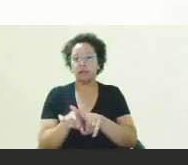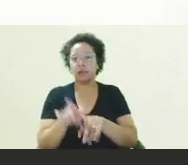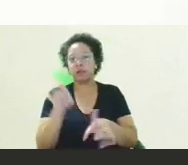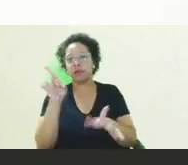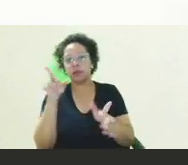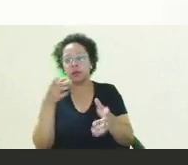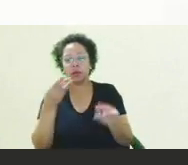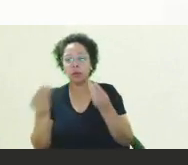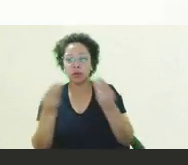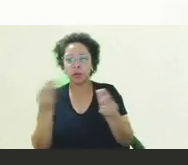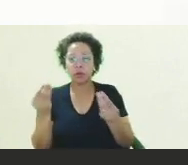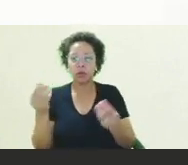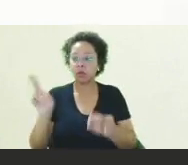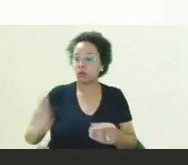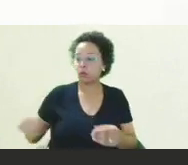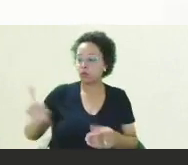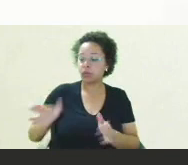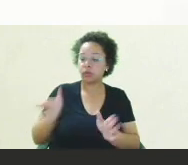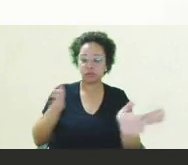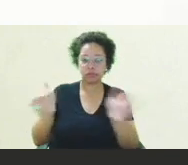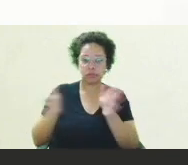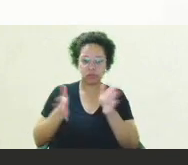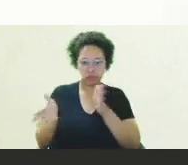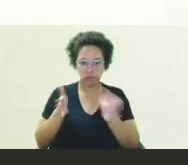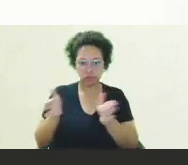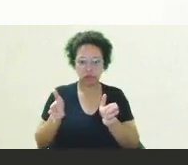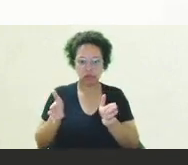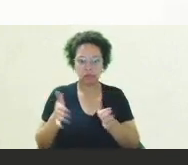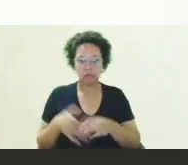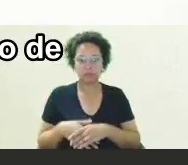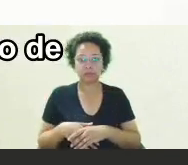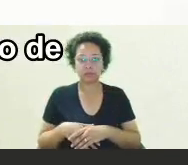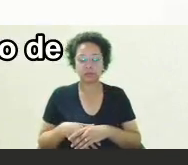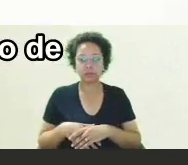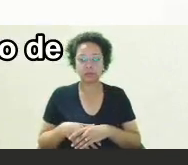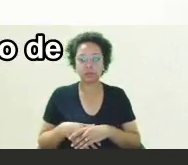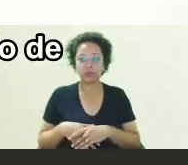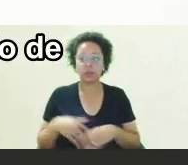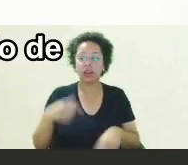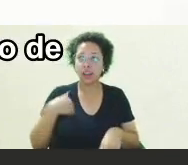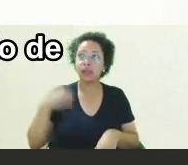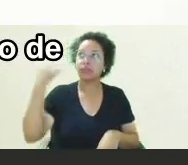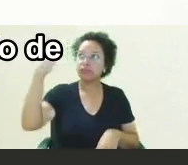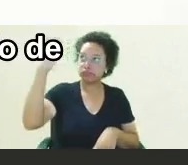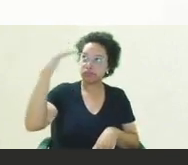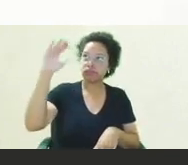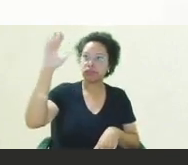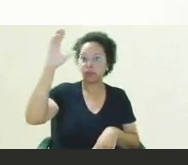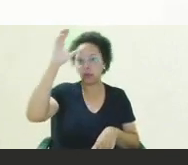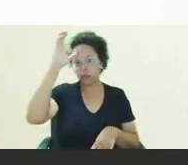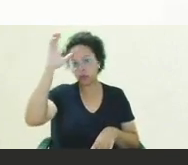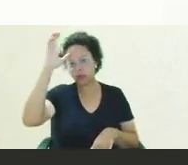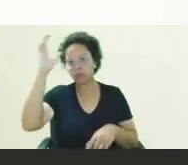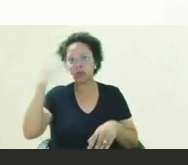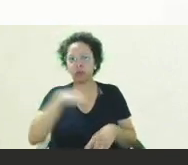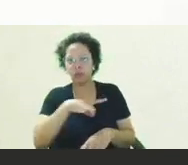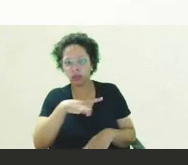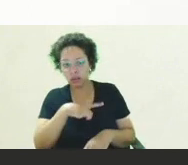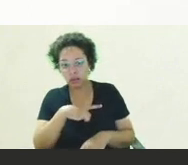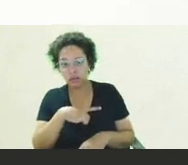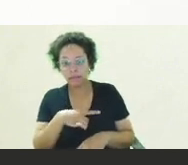aplicar acessibilidade digital. Deixa eu voltar aqui. Se ele tem esse conhecimento de acessibilidade,